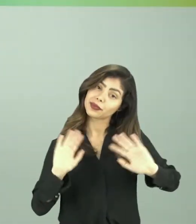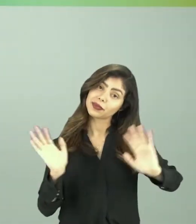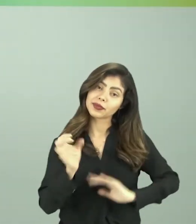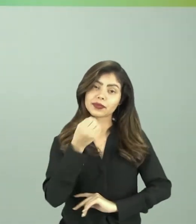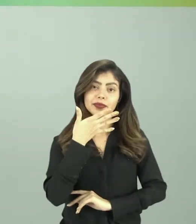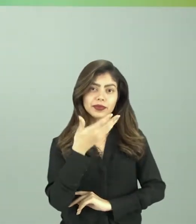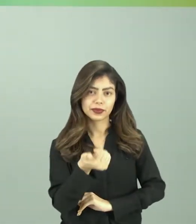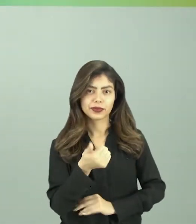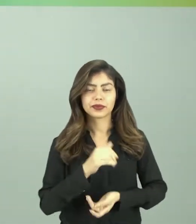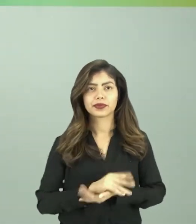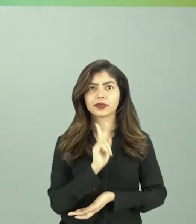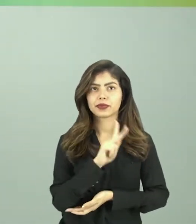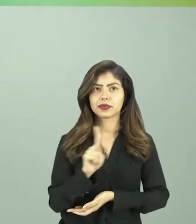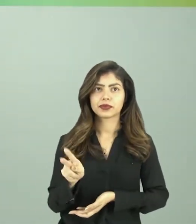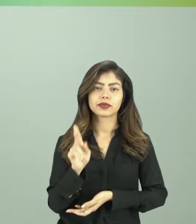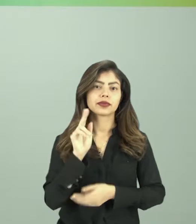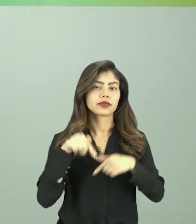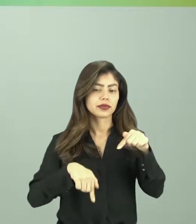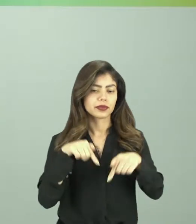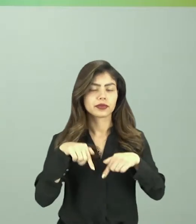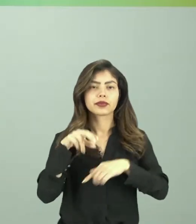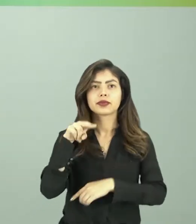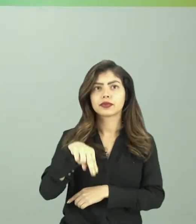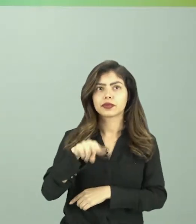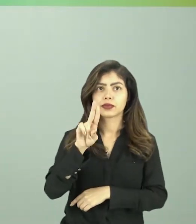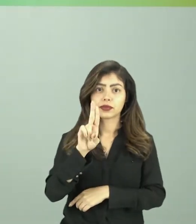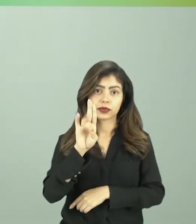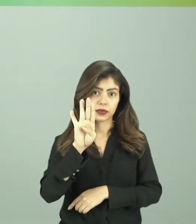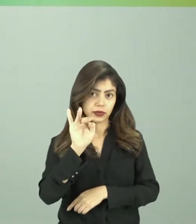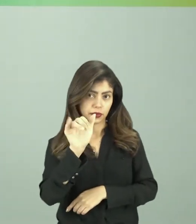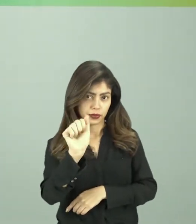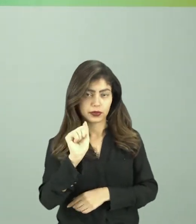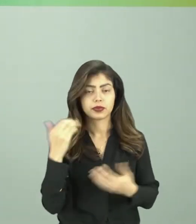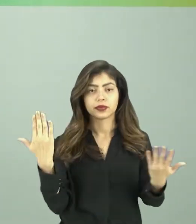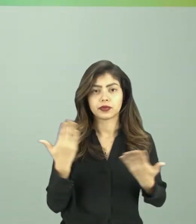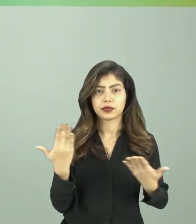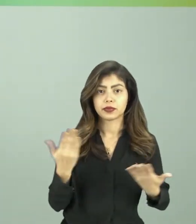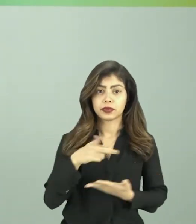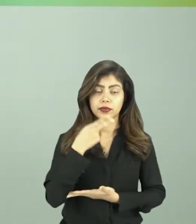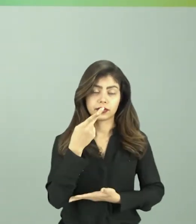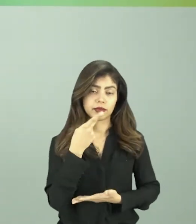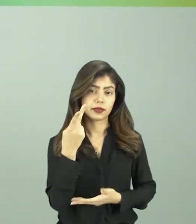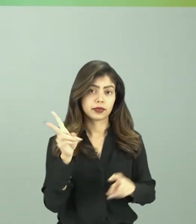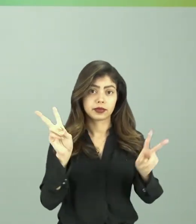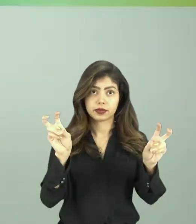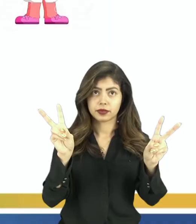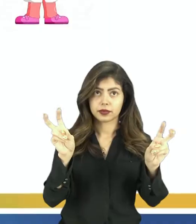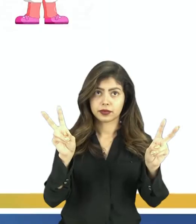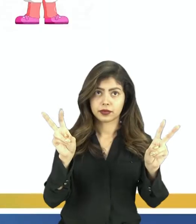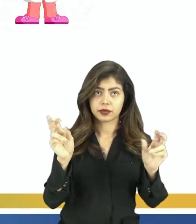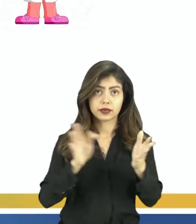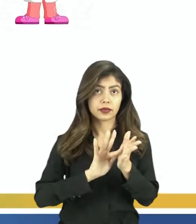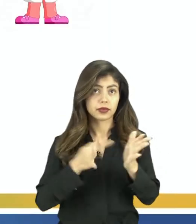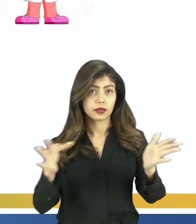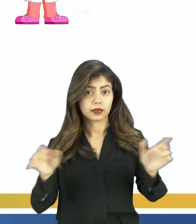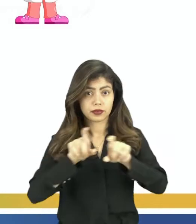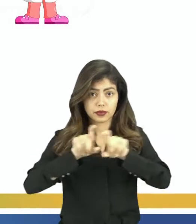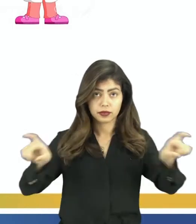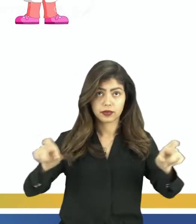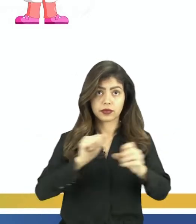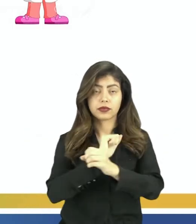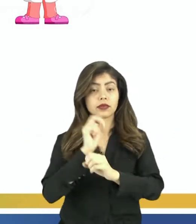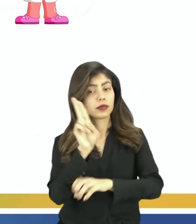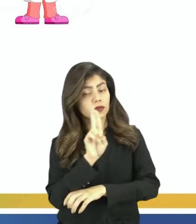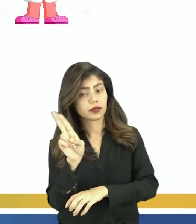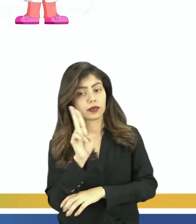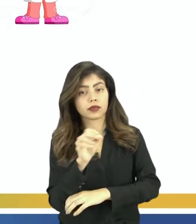Olá, tudo bem? Aqui é a professora de Química, Núbia Mello, e hoje nós vamos falar sobre fórmulas e nomenclatura dos ácidos.